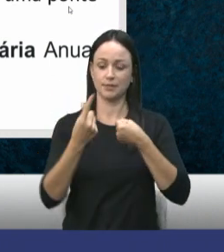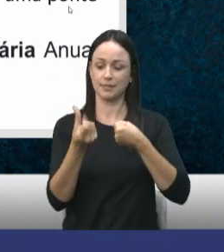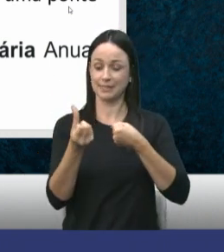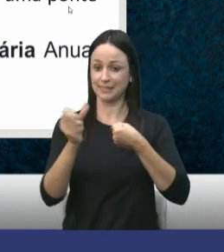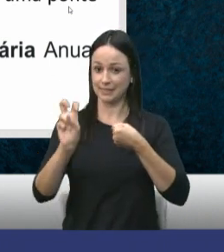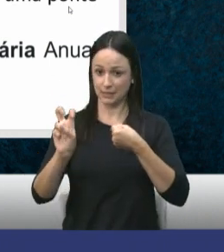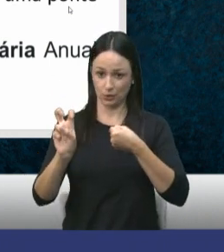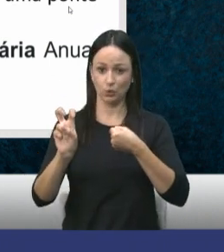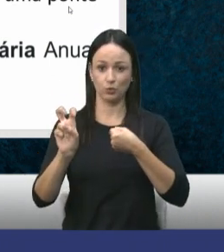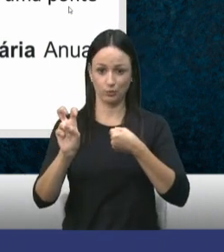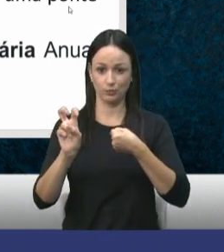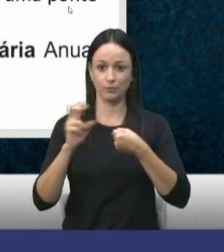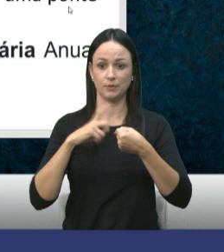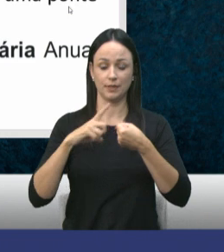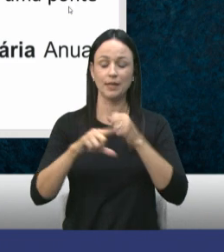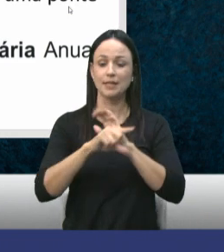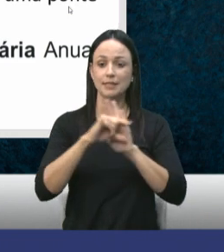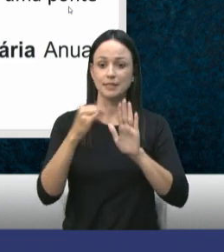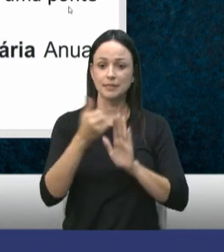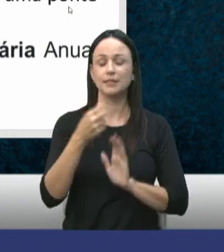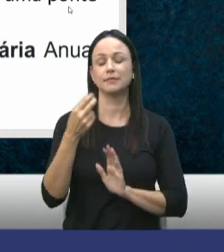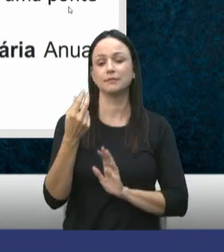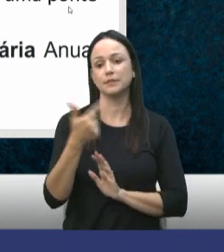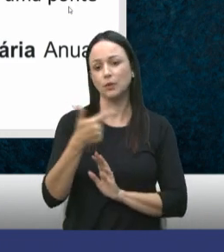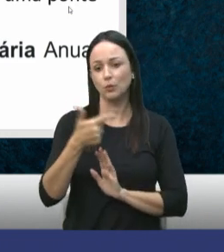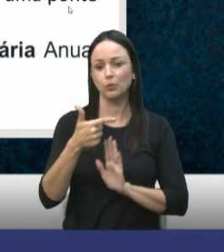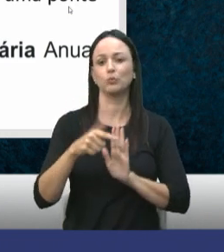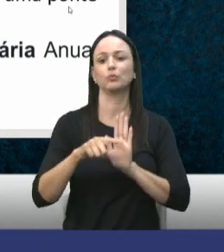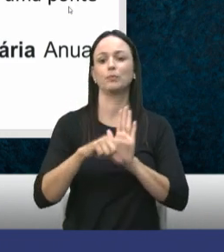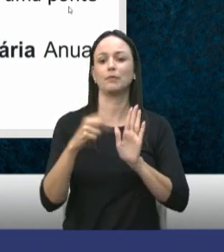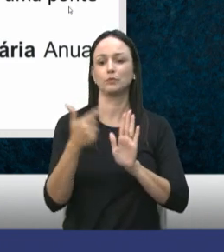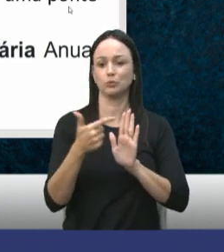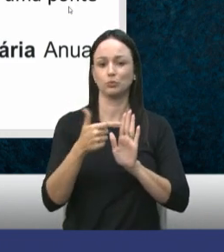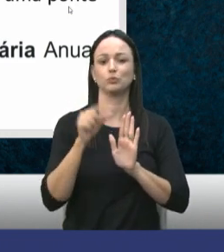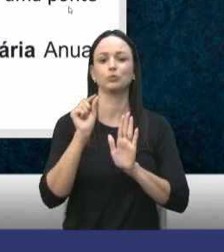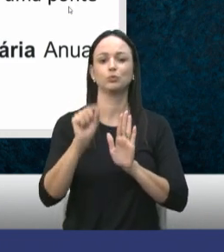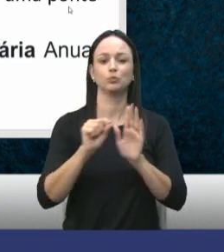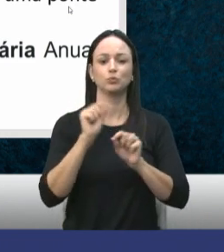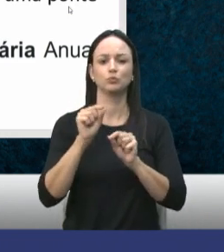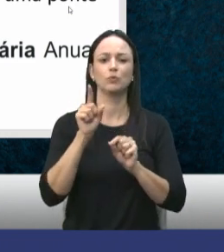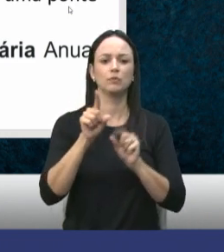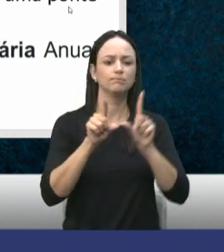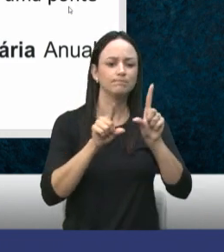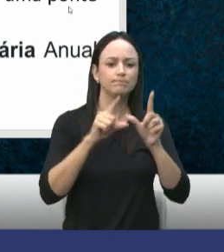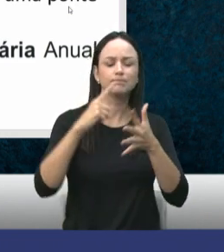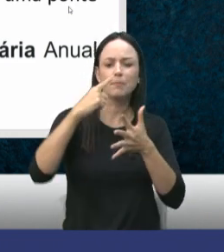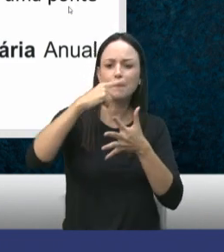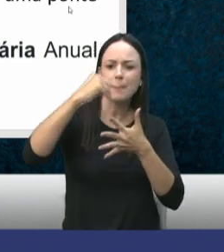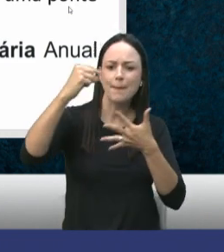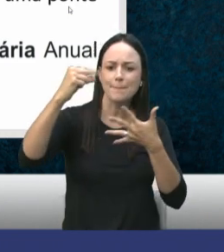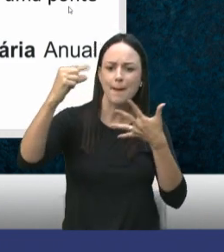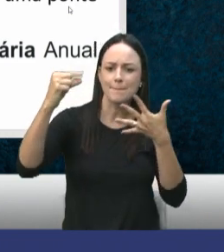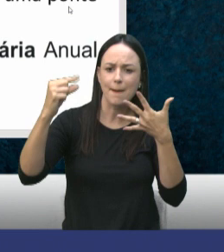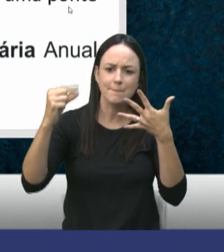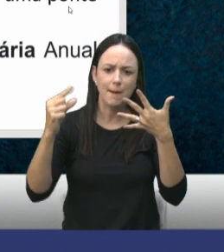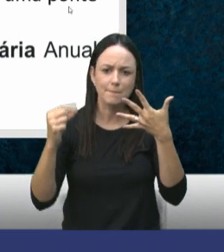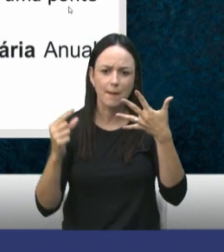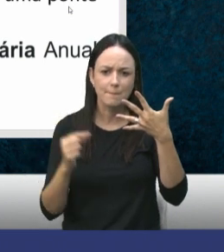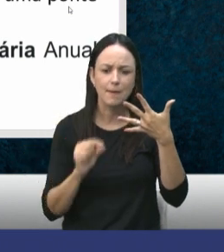165, inciso 2º, parágrafo 2º. Ela seleciona os programas previstos no plano